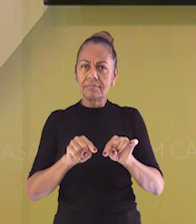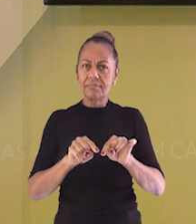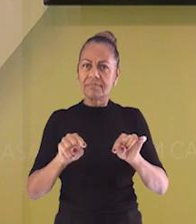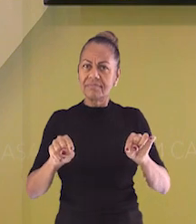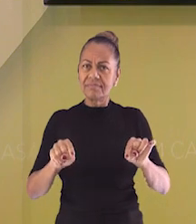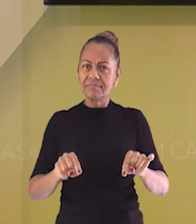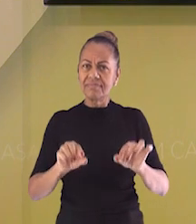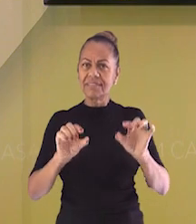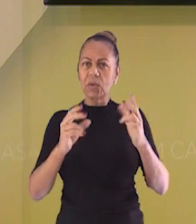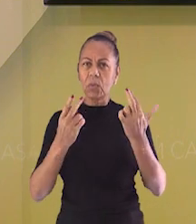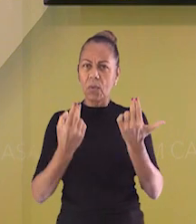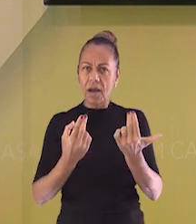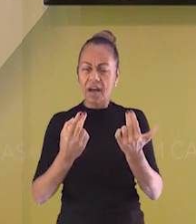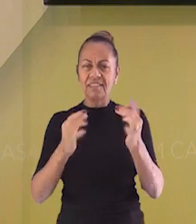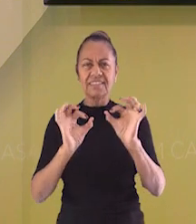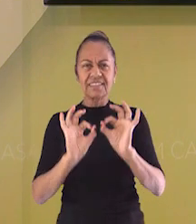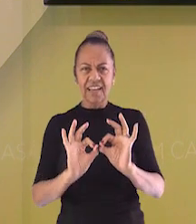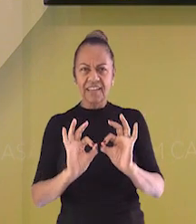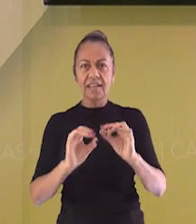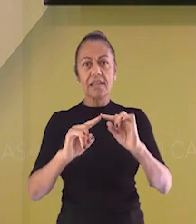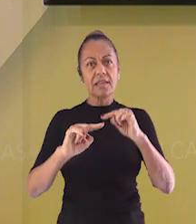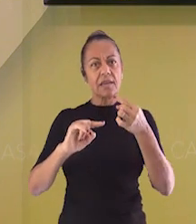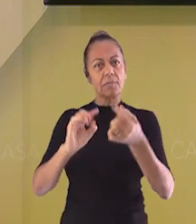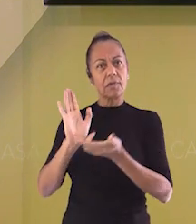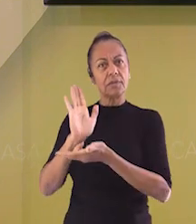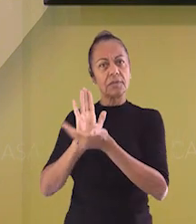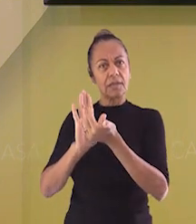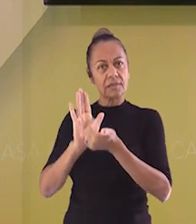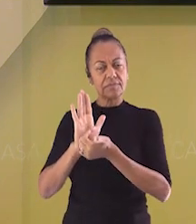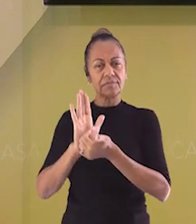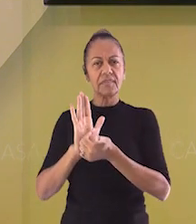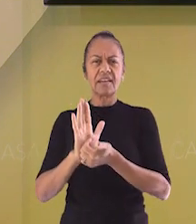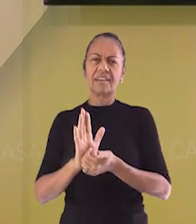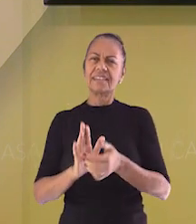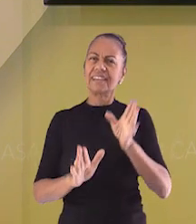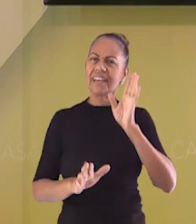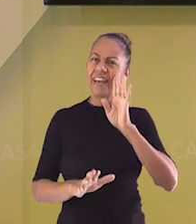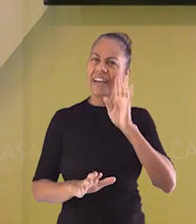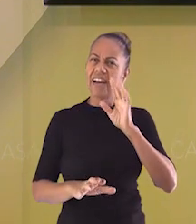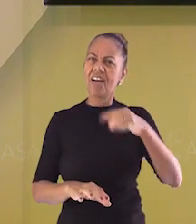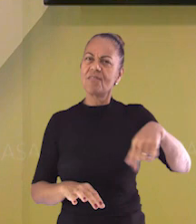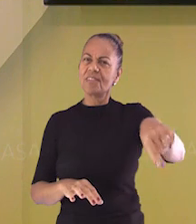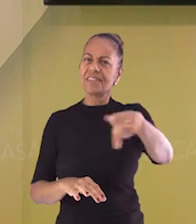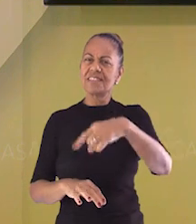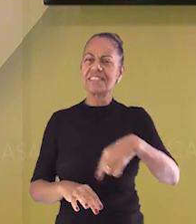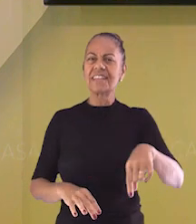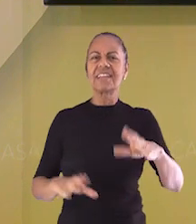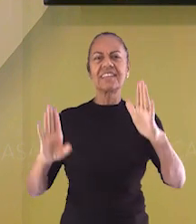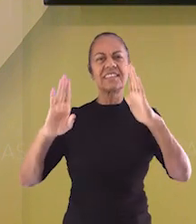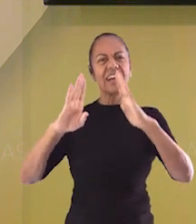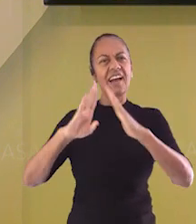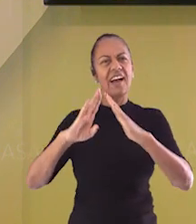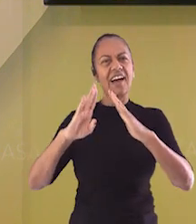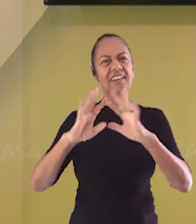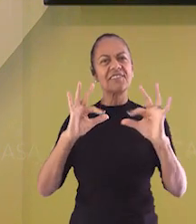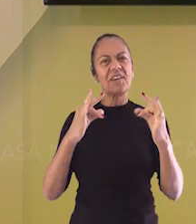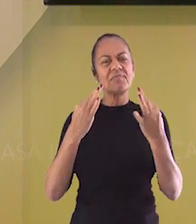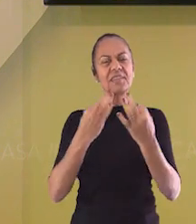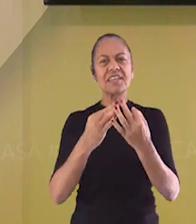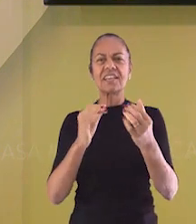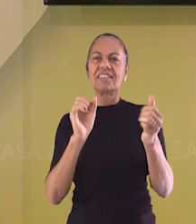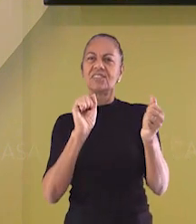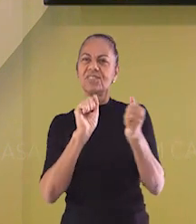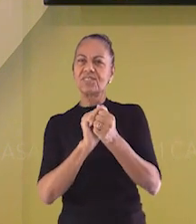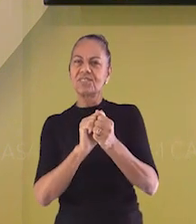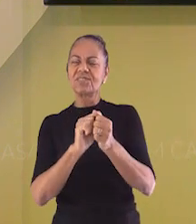o mesmo tamanho. Seria muito legal fazer essa atividade com toda a sua turma. Ou mesmo convidar alguém aí na sua casa para